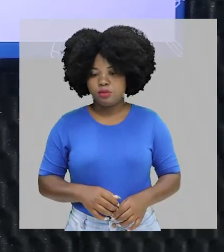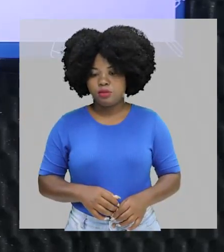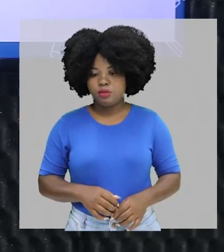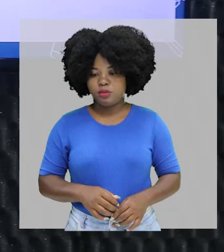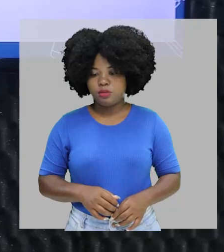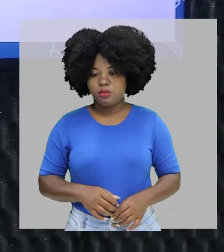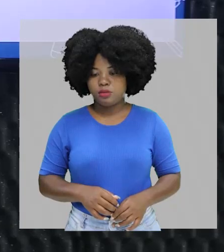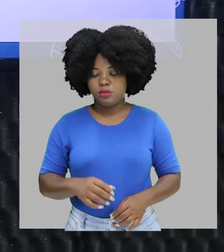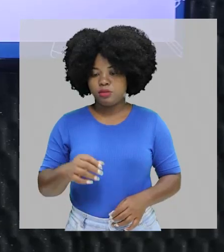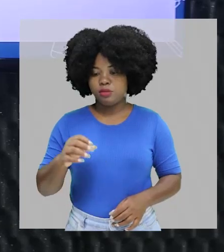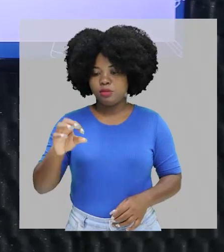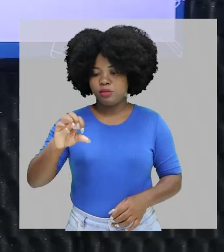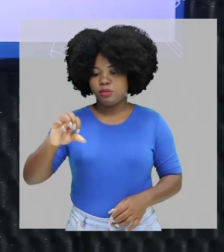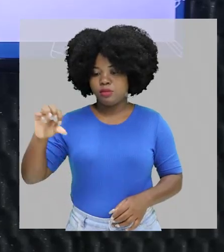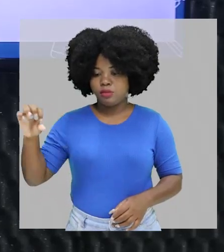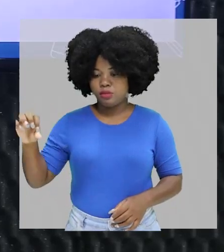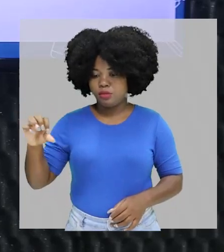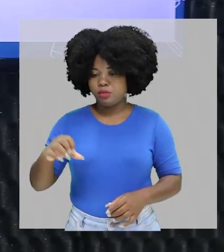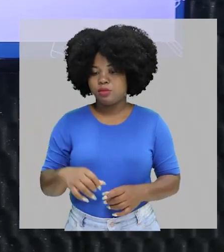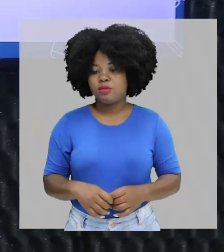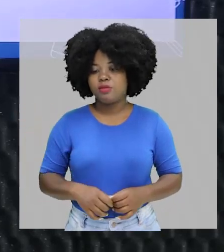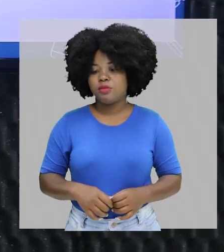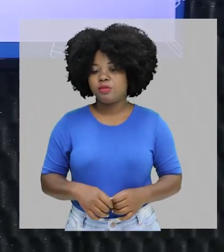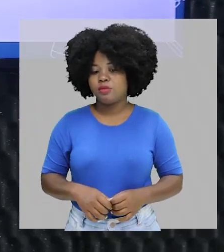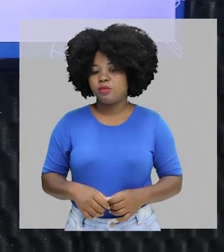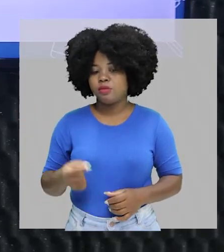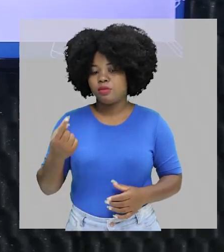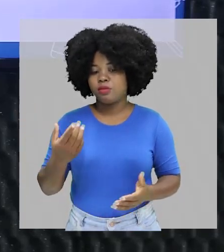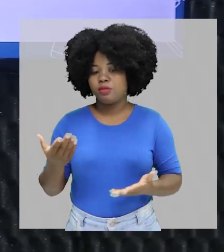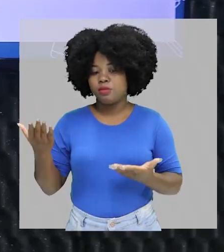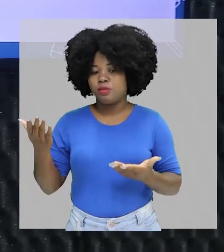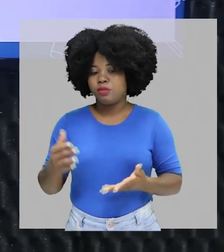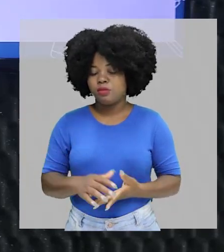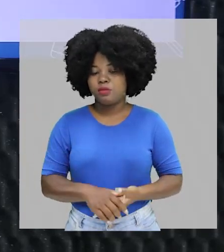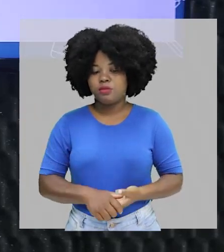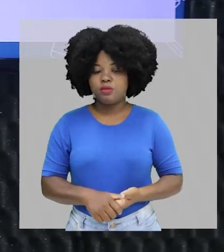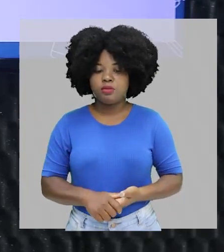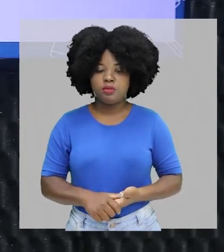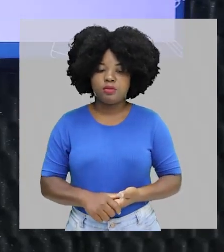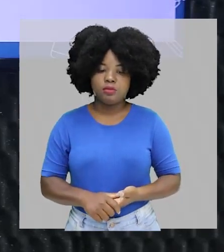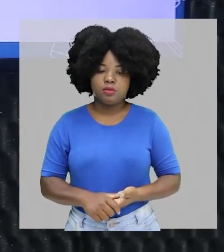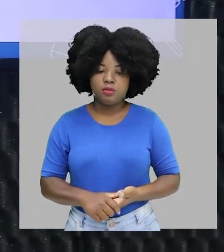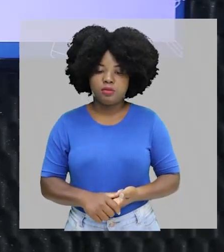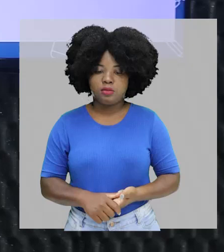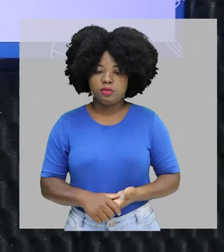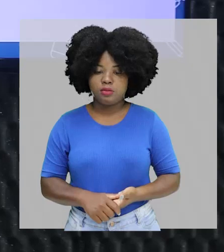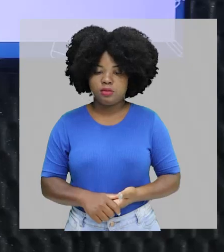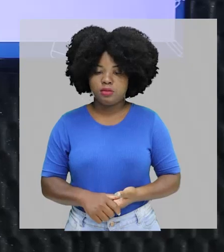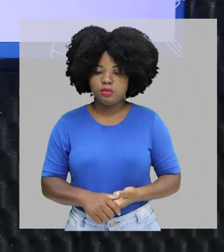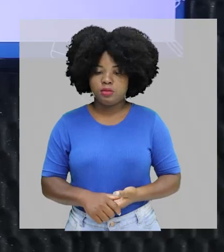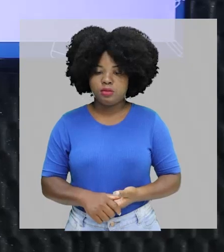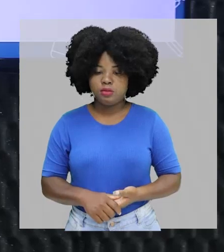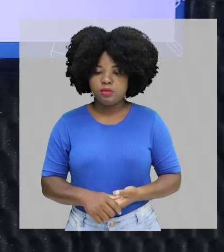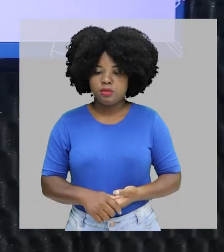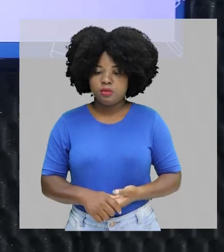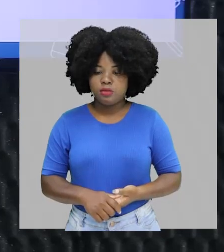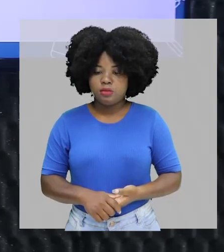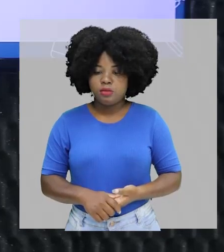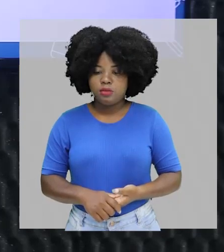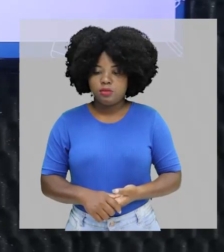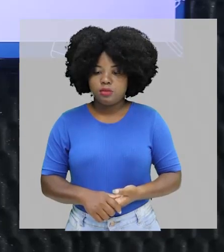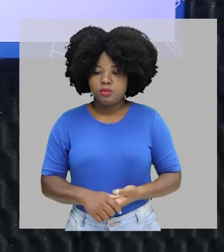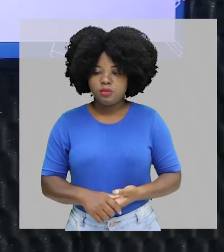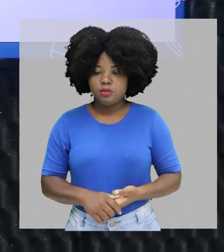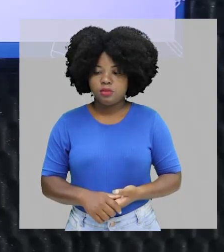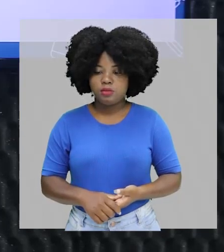ou o tecnésio 99, para exames na tireoide ou nos rins, por exemplo. Outro método